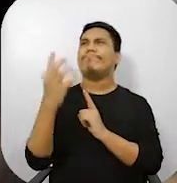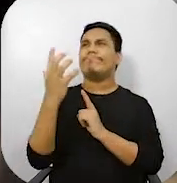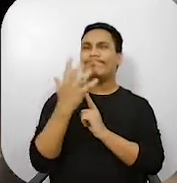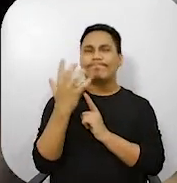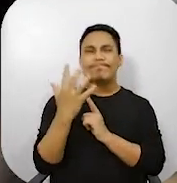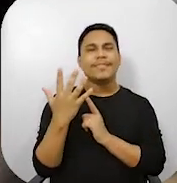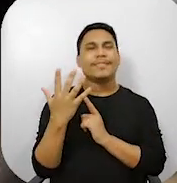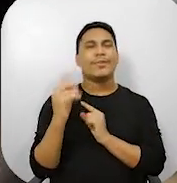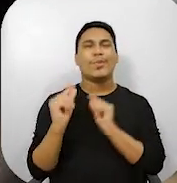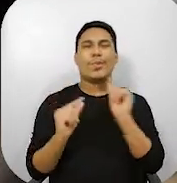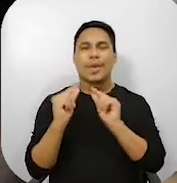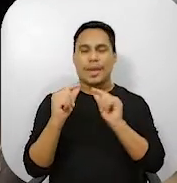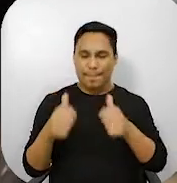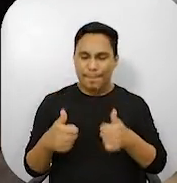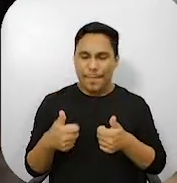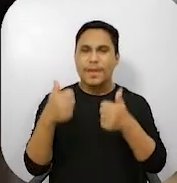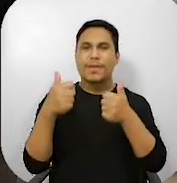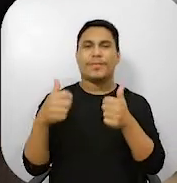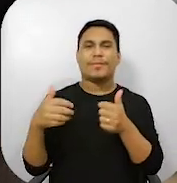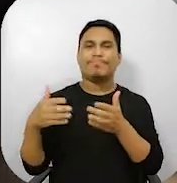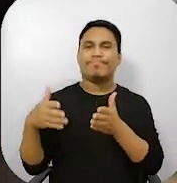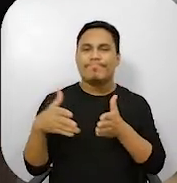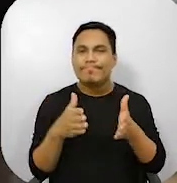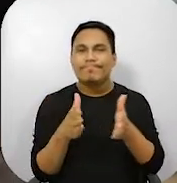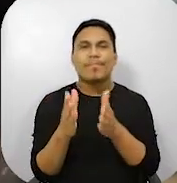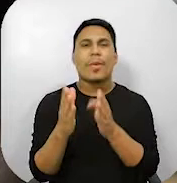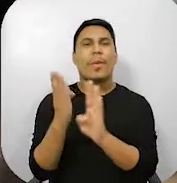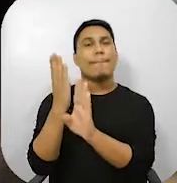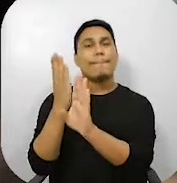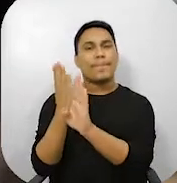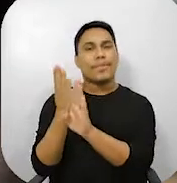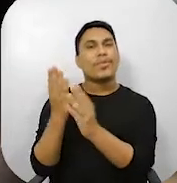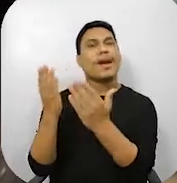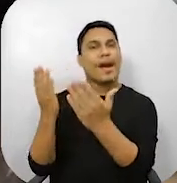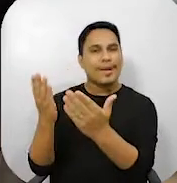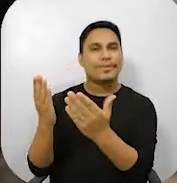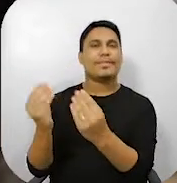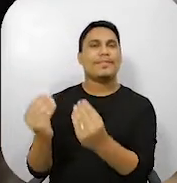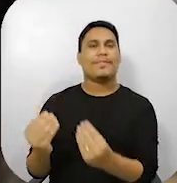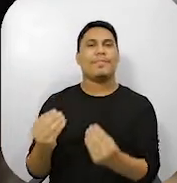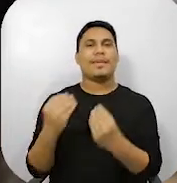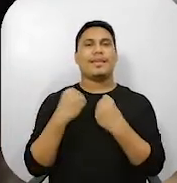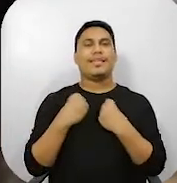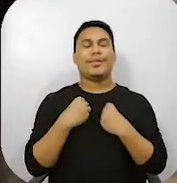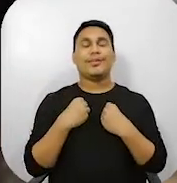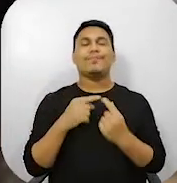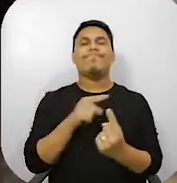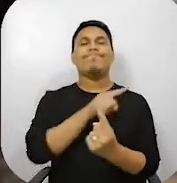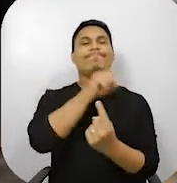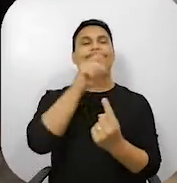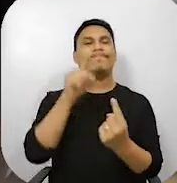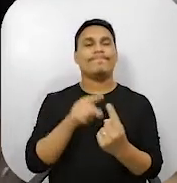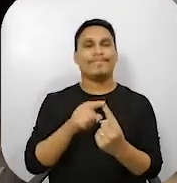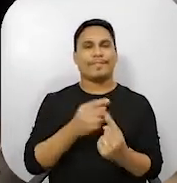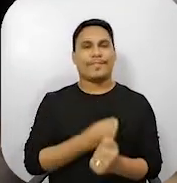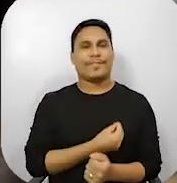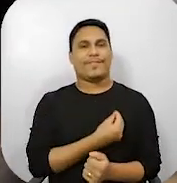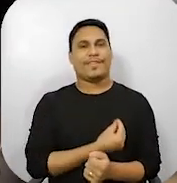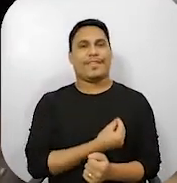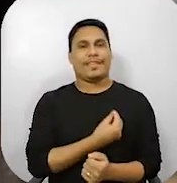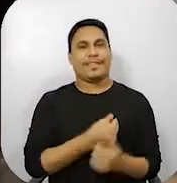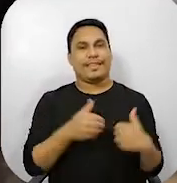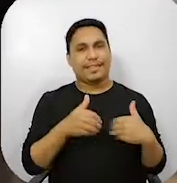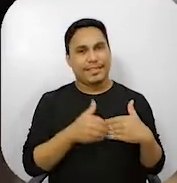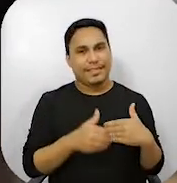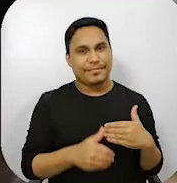isso sabe a leitura realmente é a ferramenta ideal para você formar Inclusive a